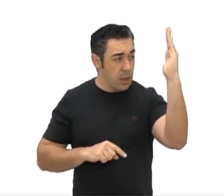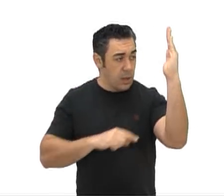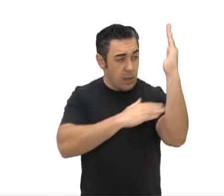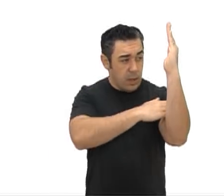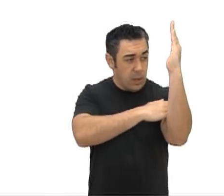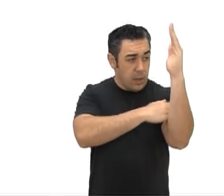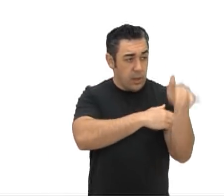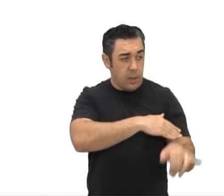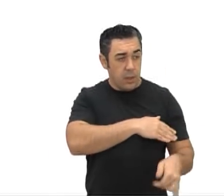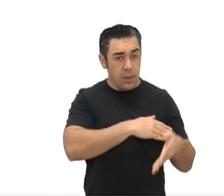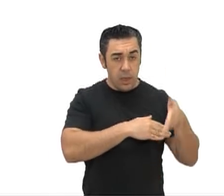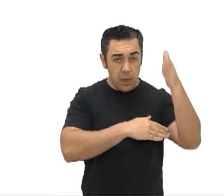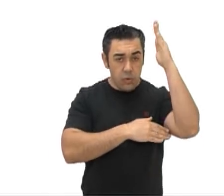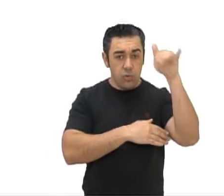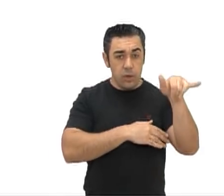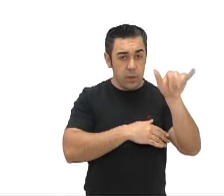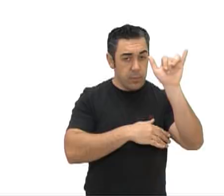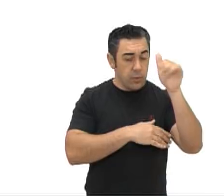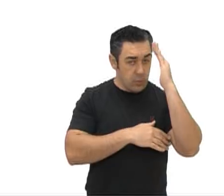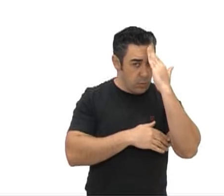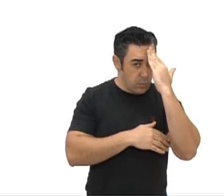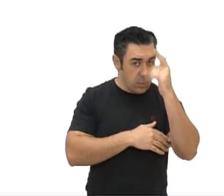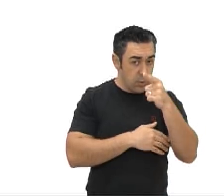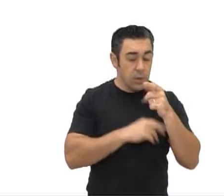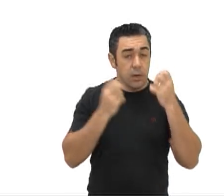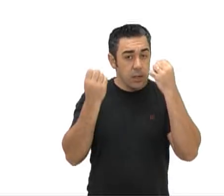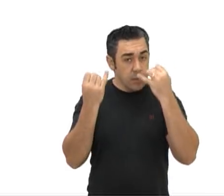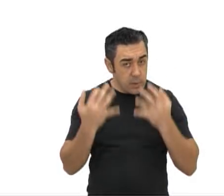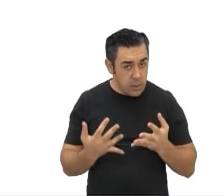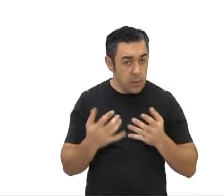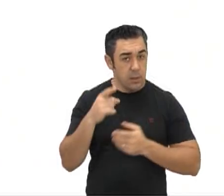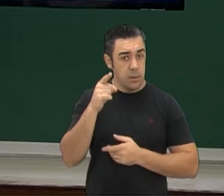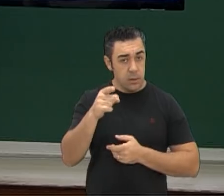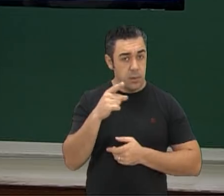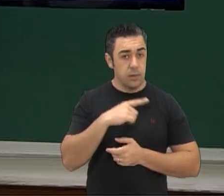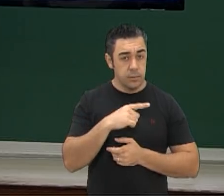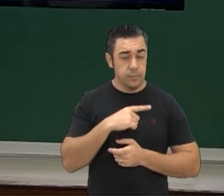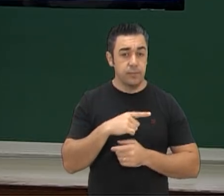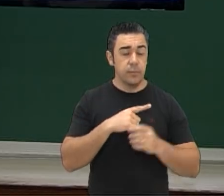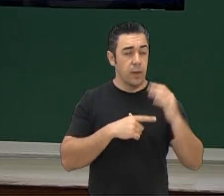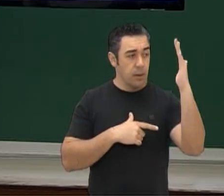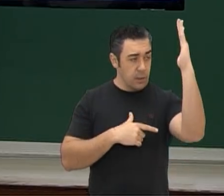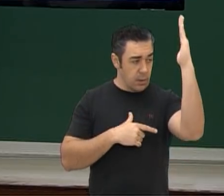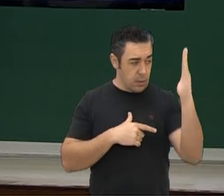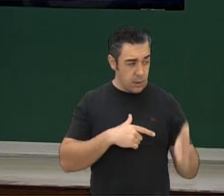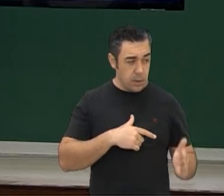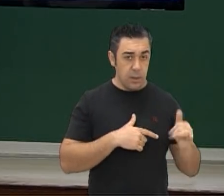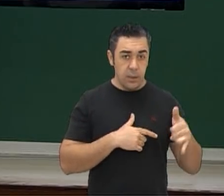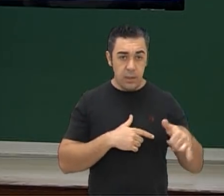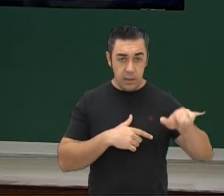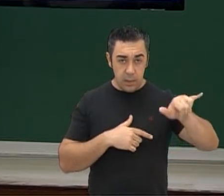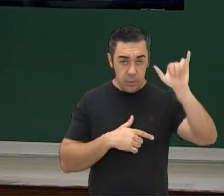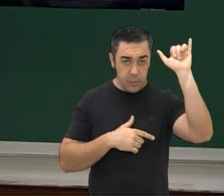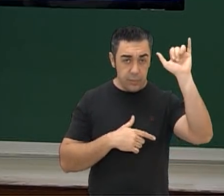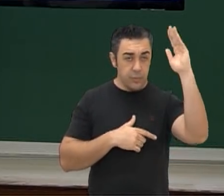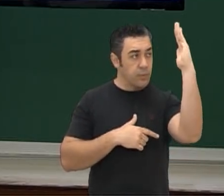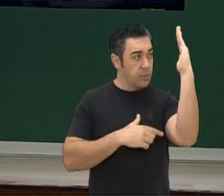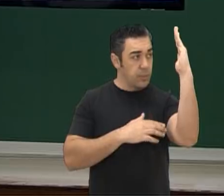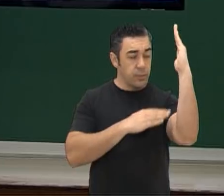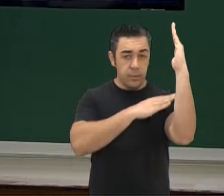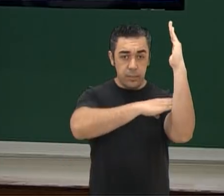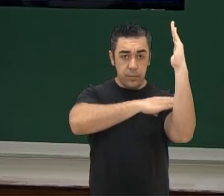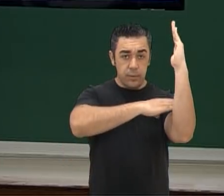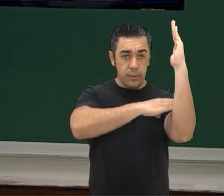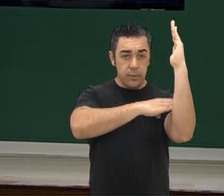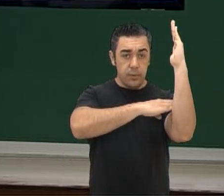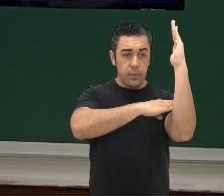o exercício, lembra daquilo que o professor falou agora há pouco. Você tem o eixo Y e você vai utilizar